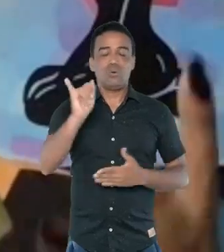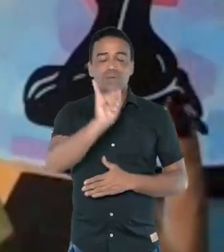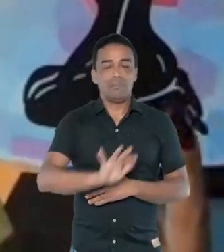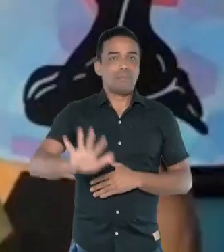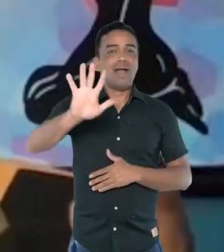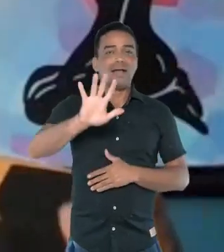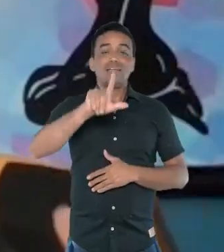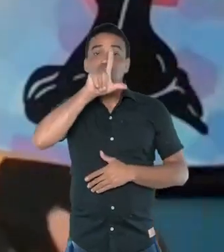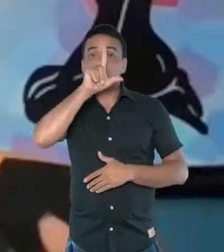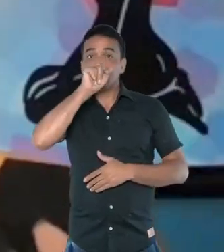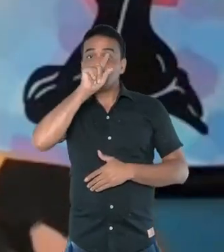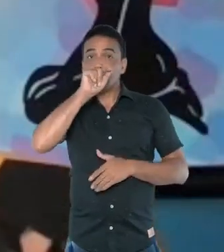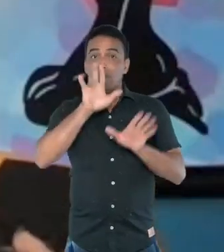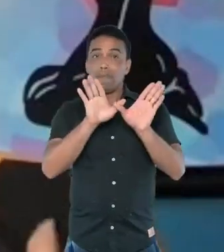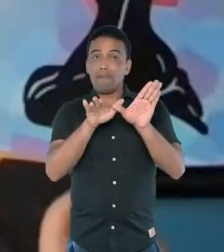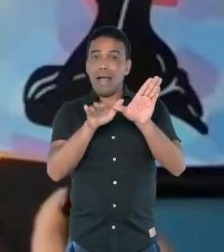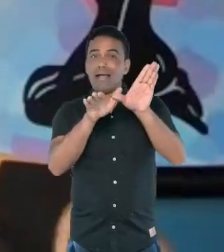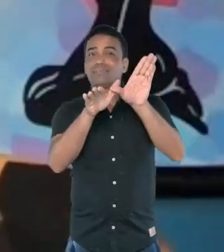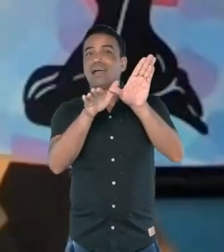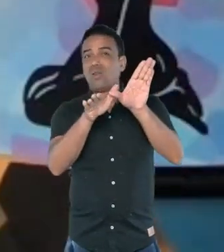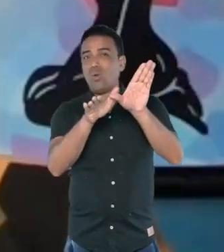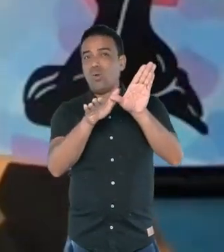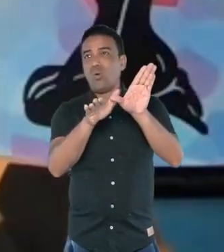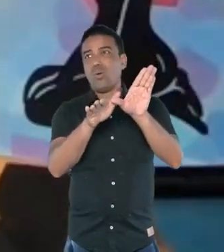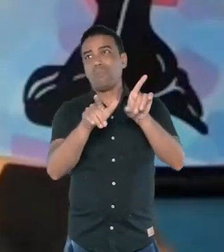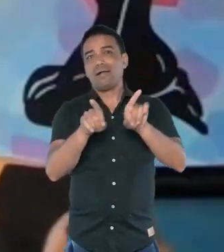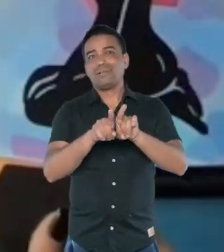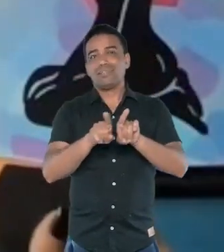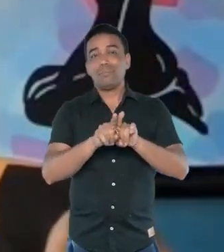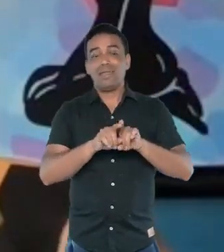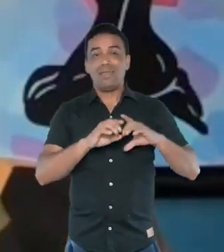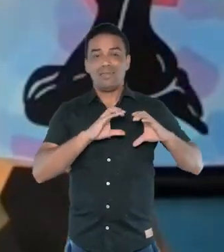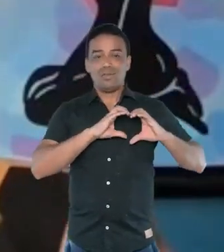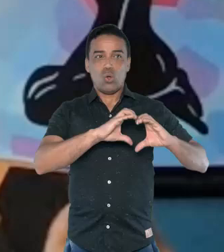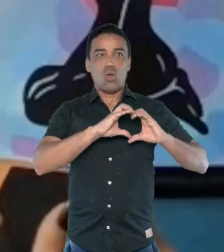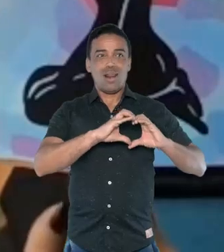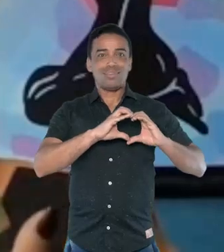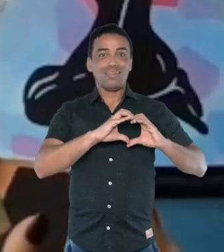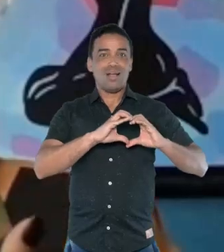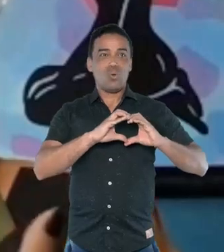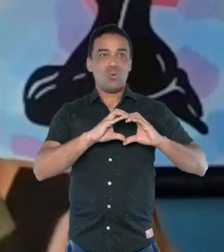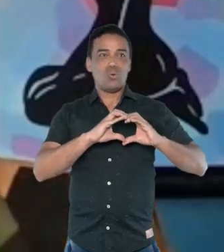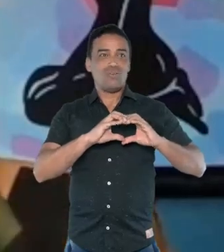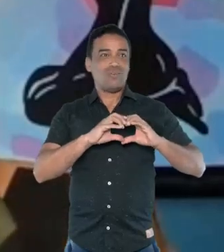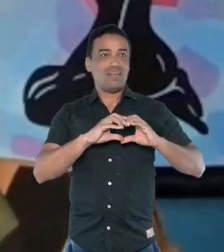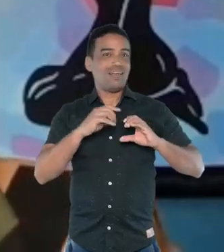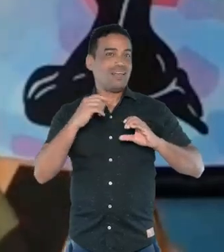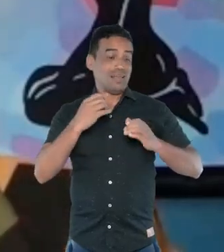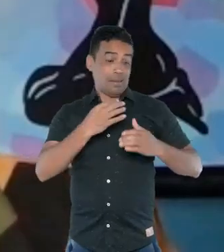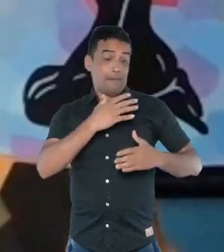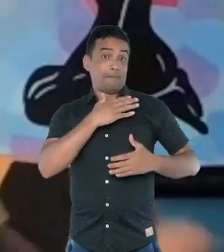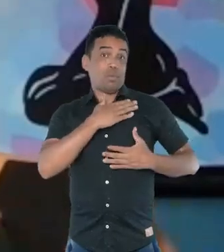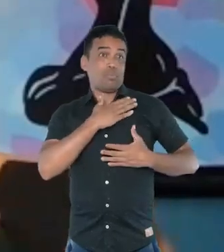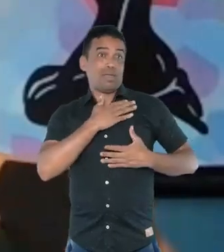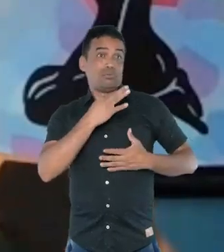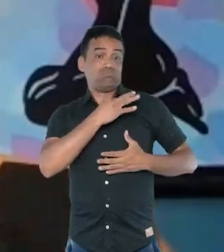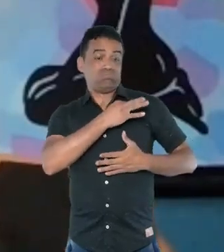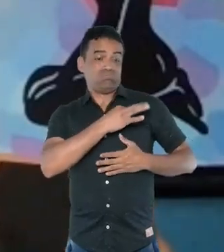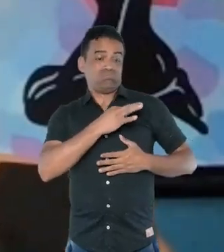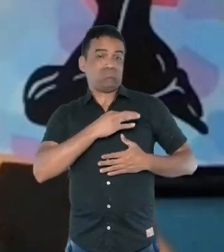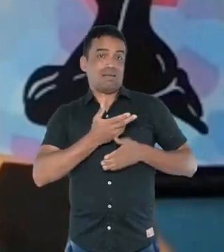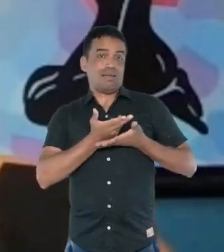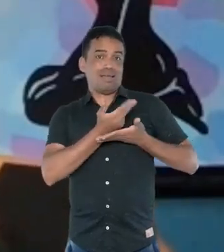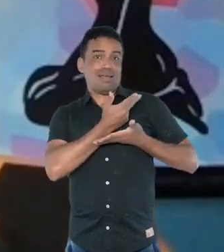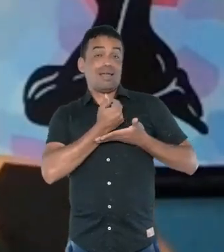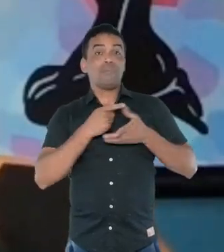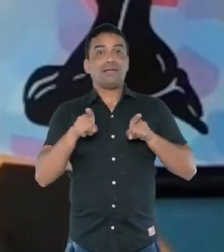desse pássaro, mas também como do coração, que é essa tatuagem que tem aqui no centro do peito, mas que está na quarta